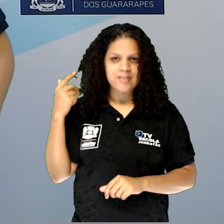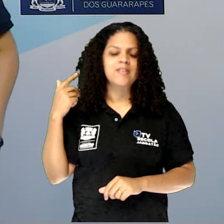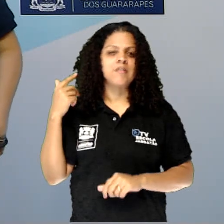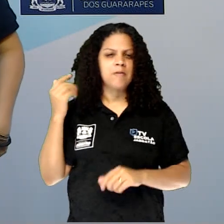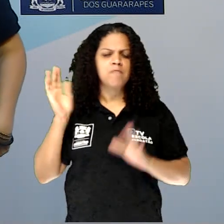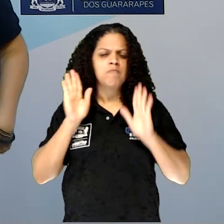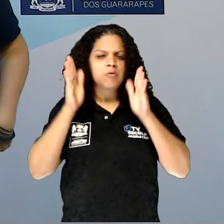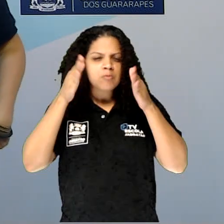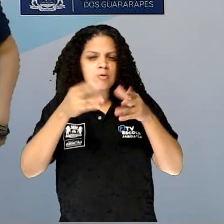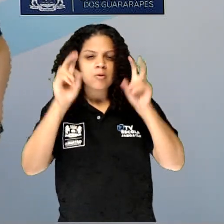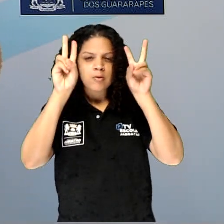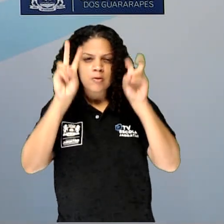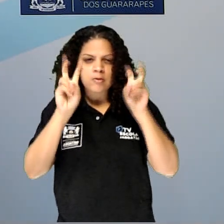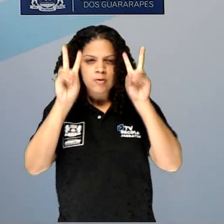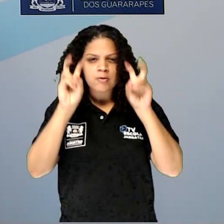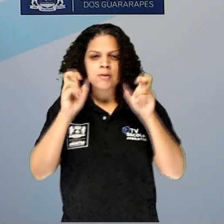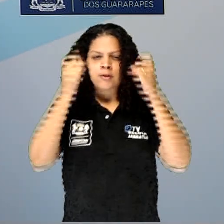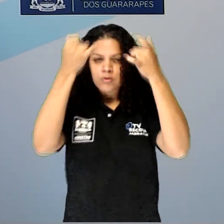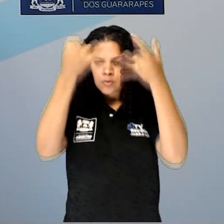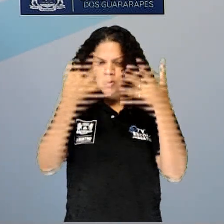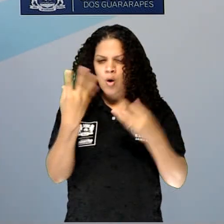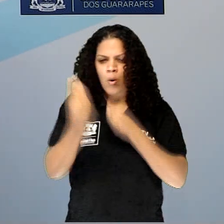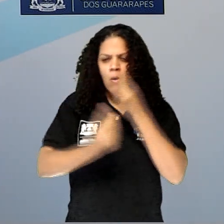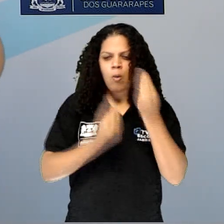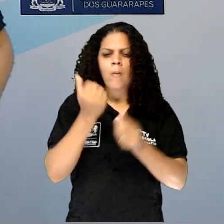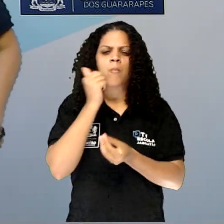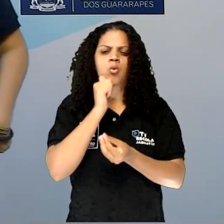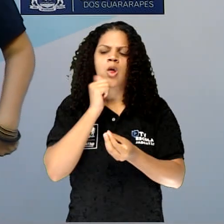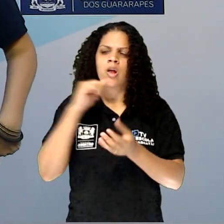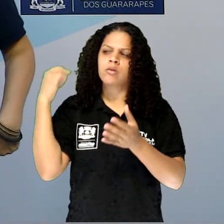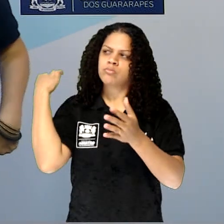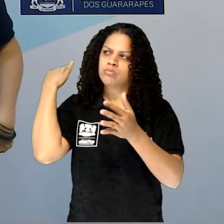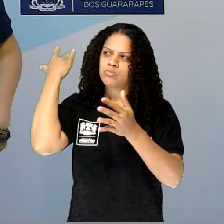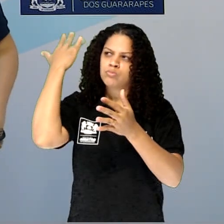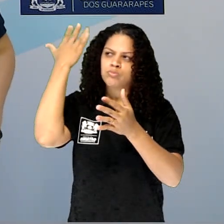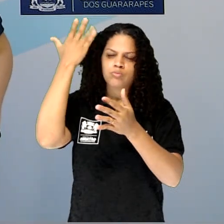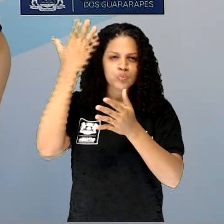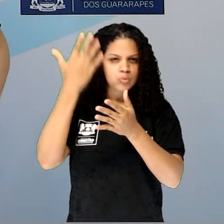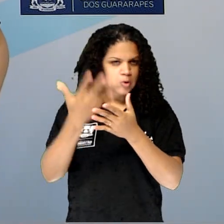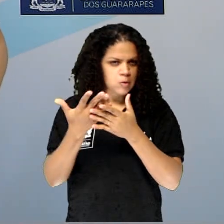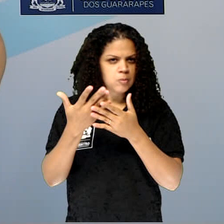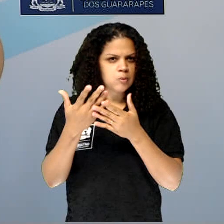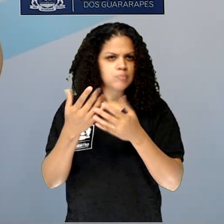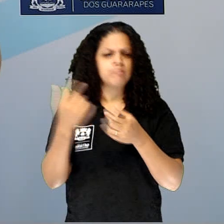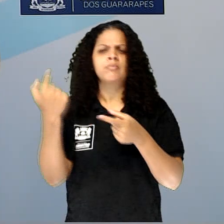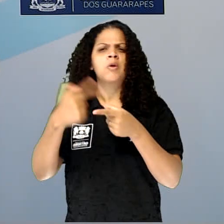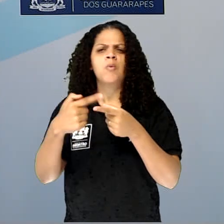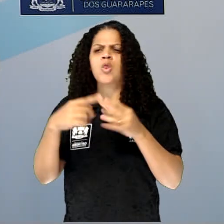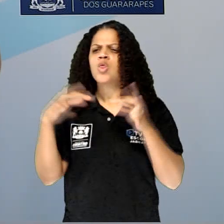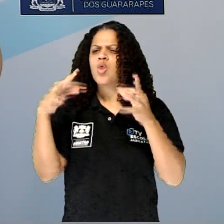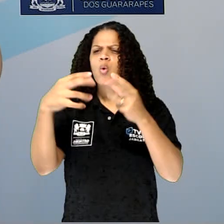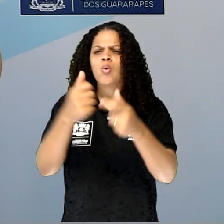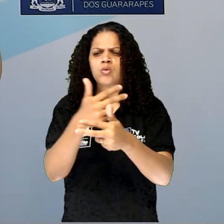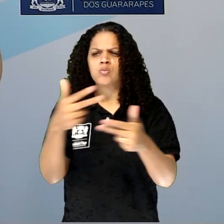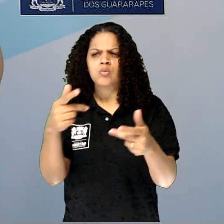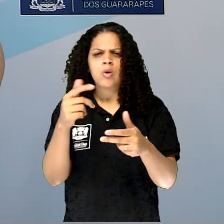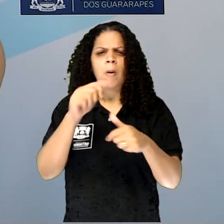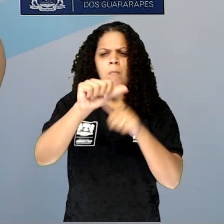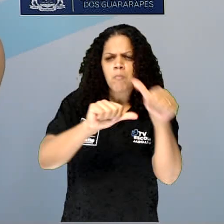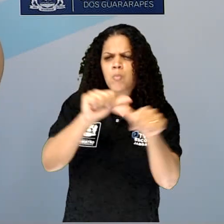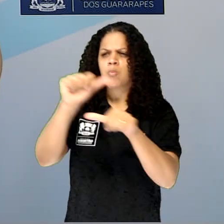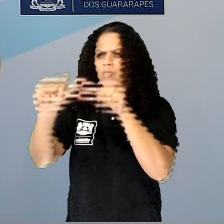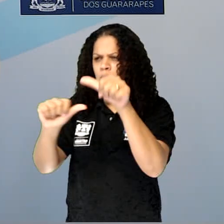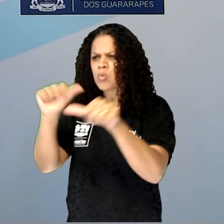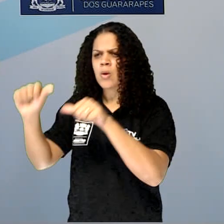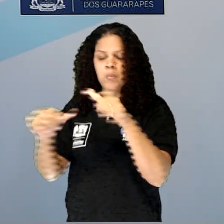falando um pouco de como eram as mulheres ao longo do tempo, porque tudo muda. E a história e a presença